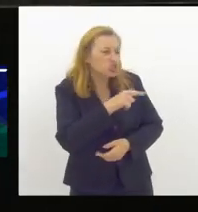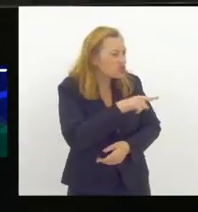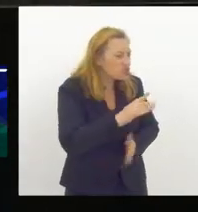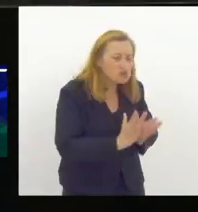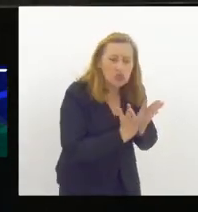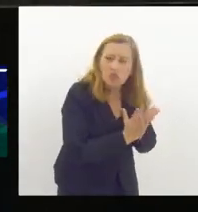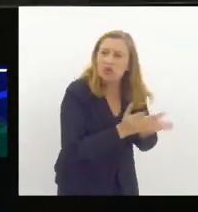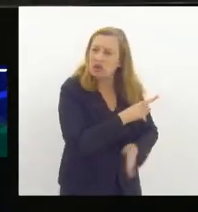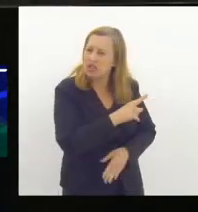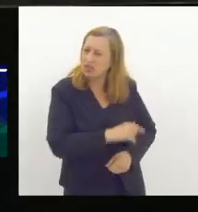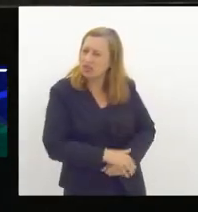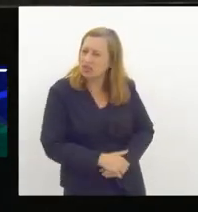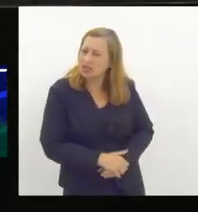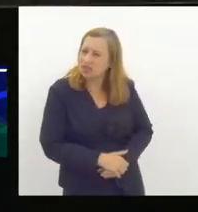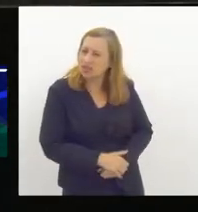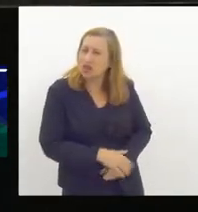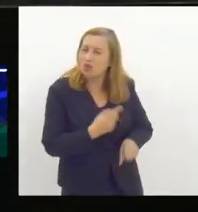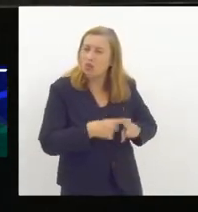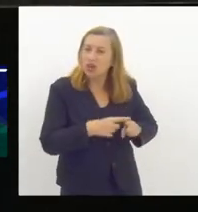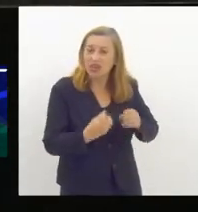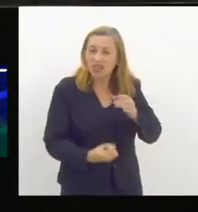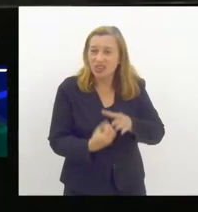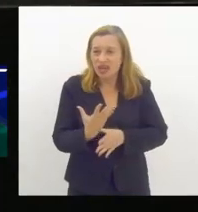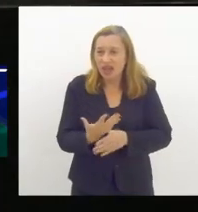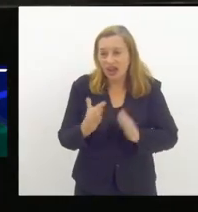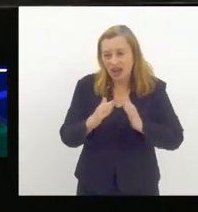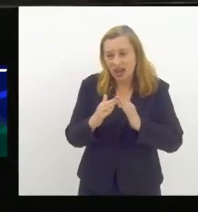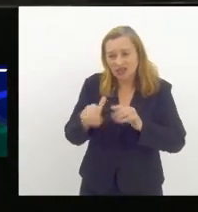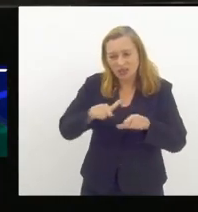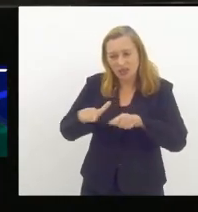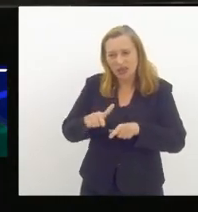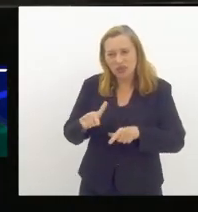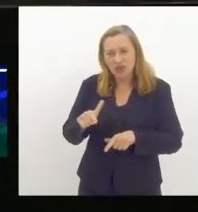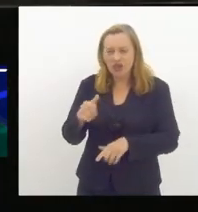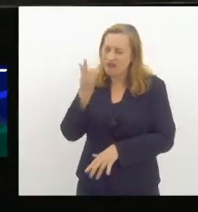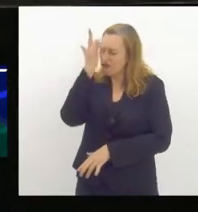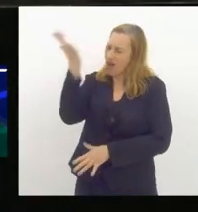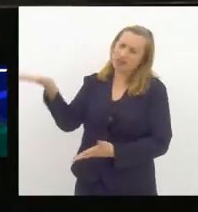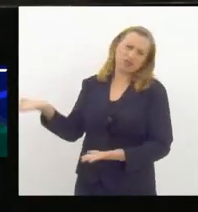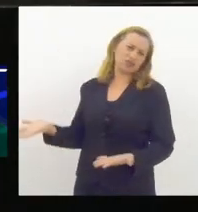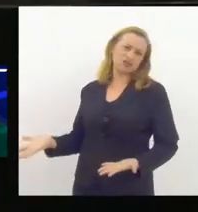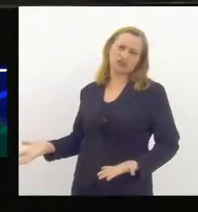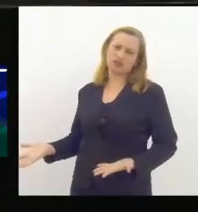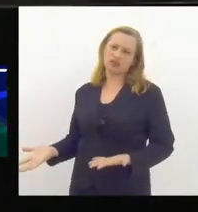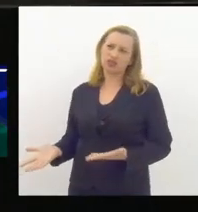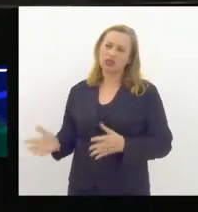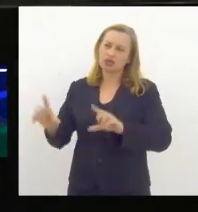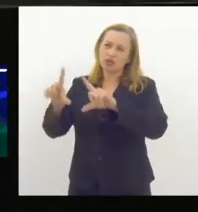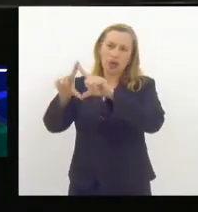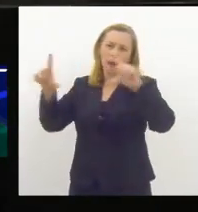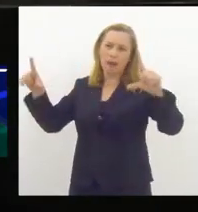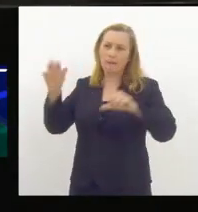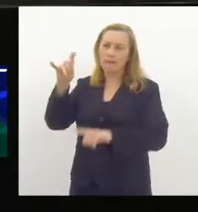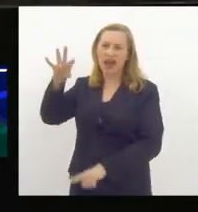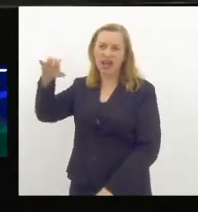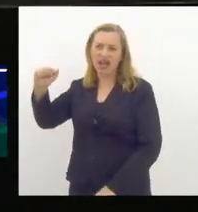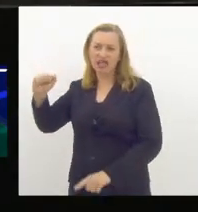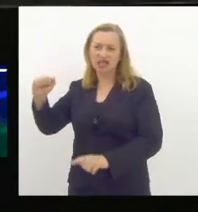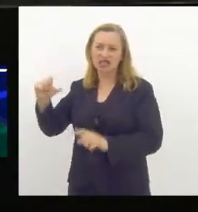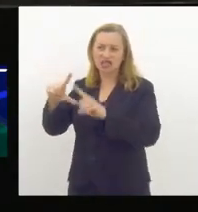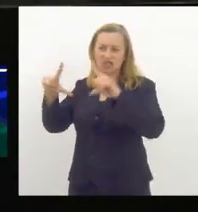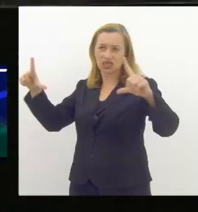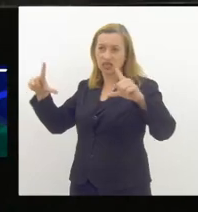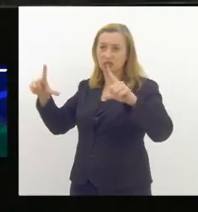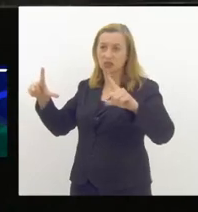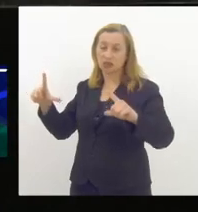Será que ele olha para trás porque queria a casa do trabalhador minha amiga é fácil é só botar uma placa bem grande de placa